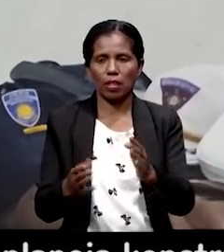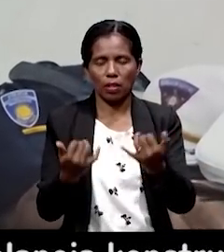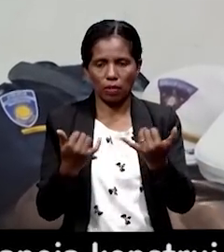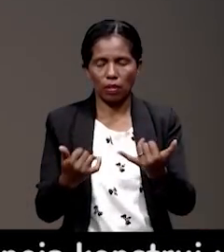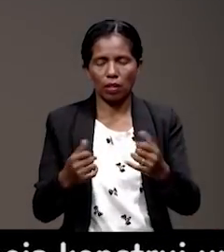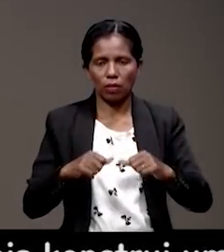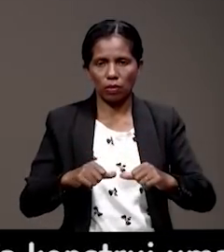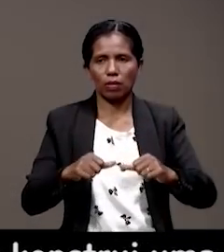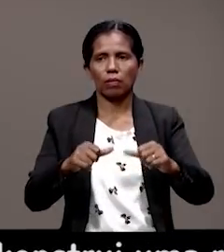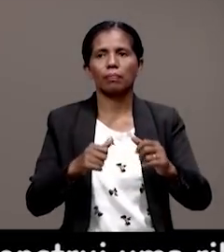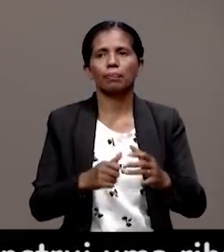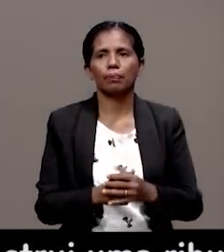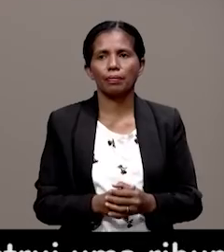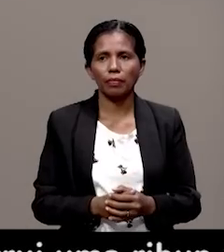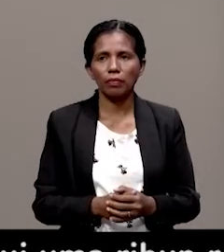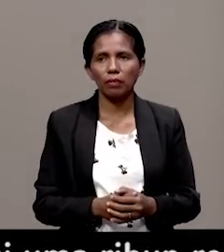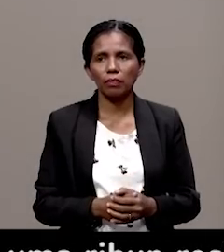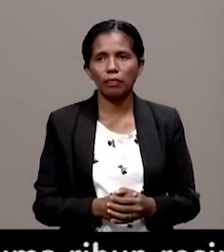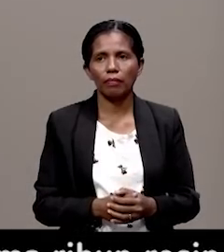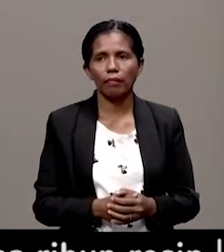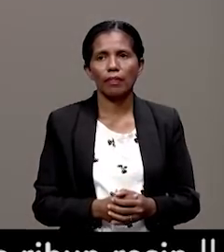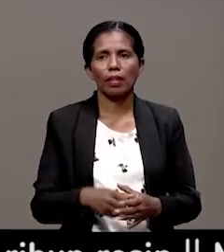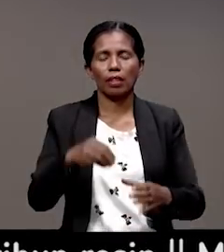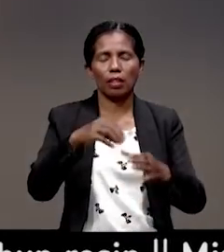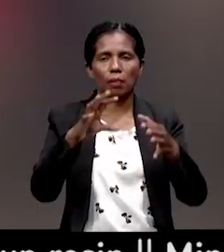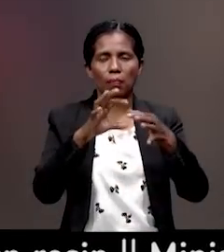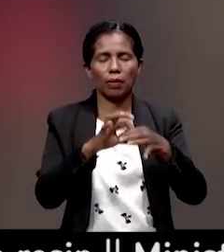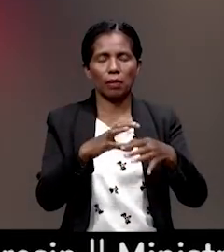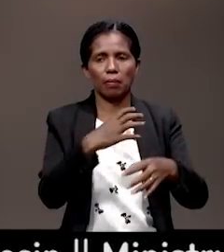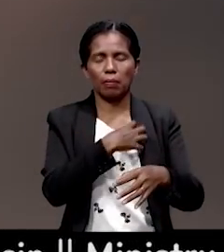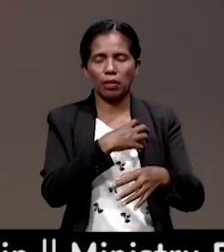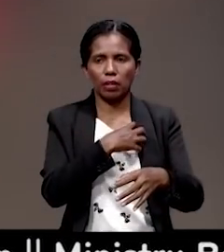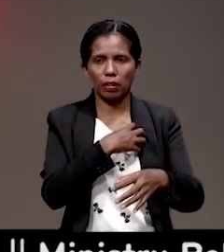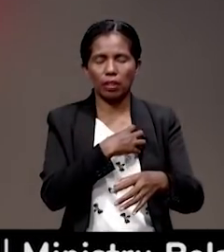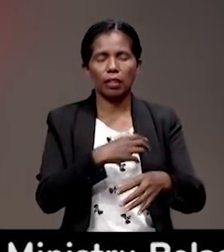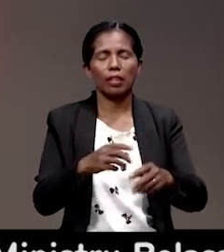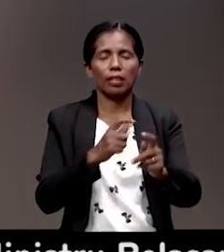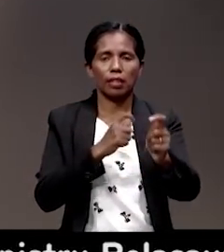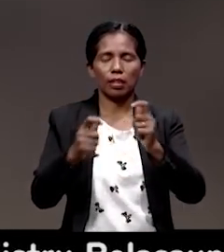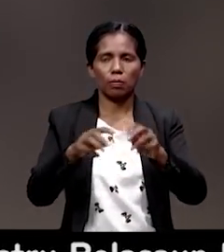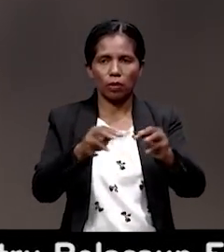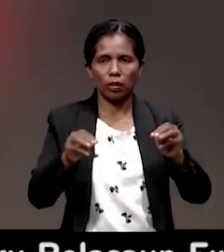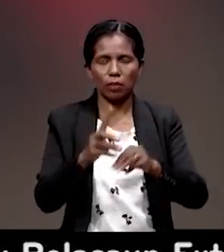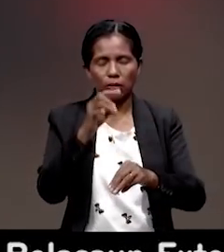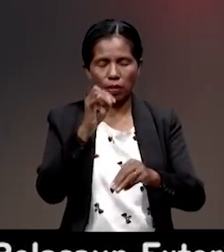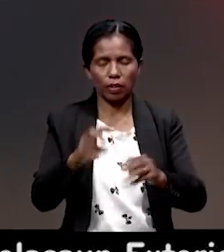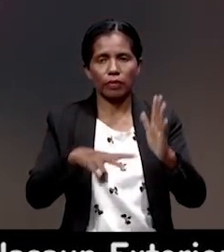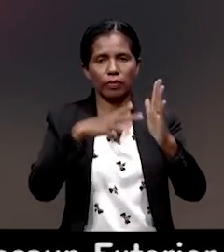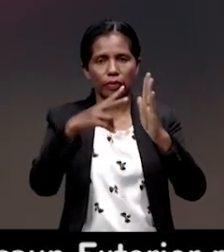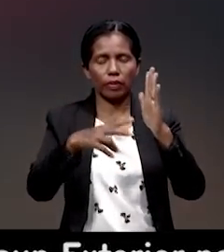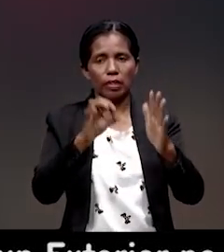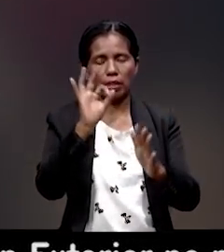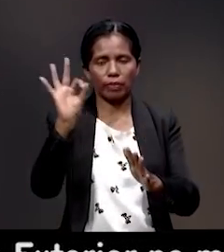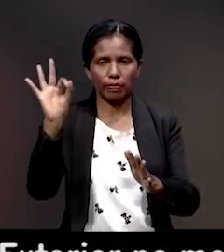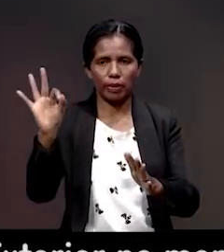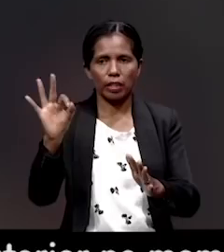kla ahel. Acontecimento nebe envolve a gente polícia o si trânsito município de Liné consegue sair viral e a rede social